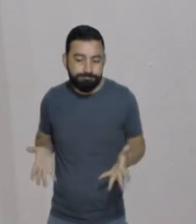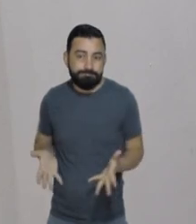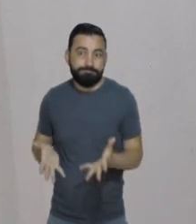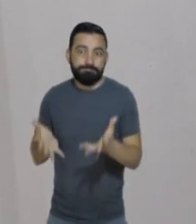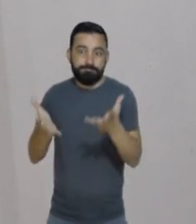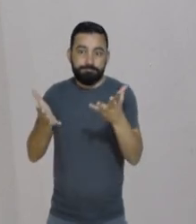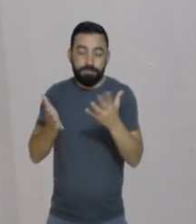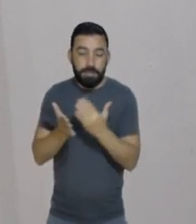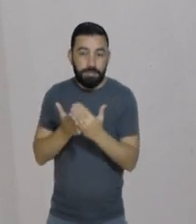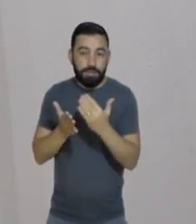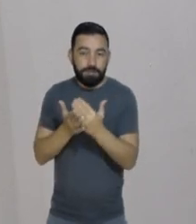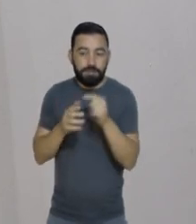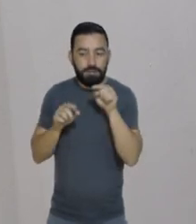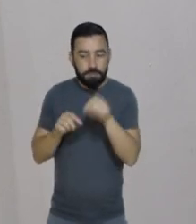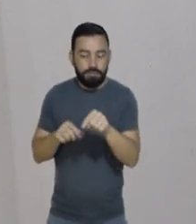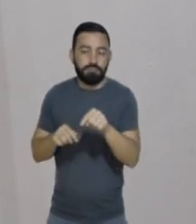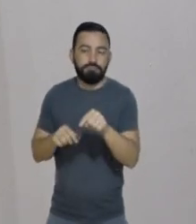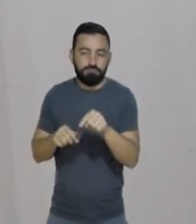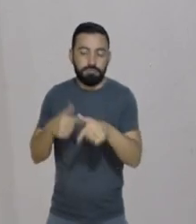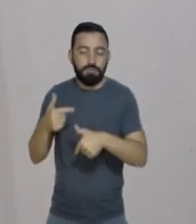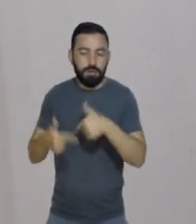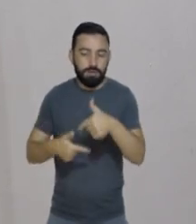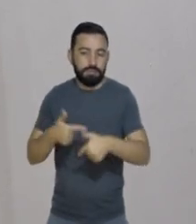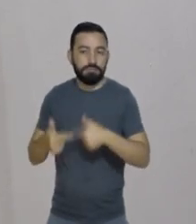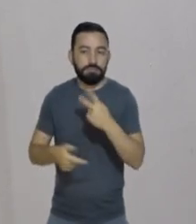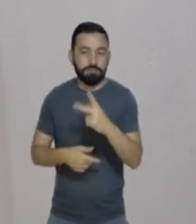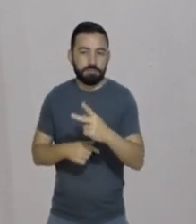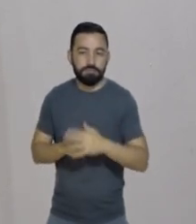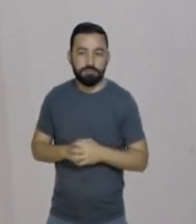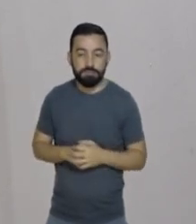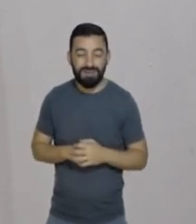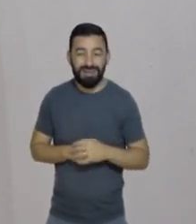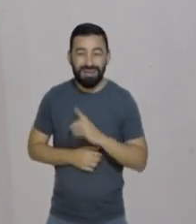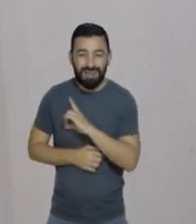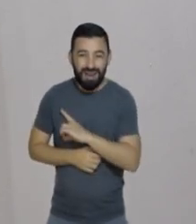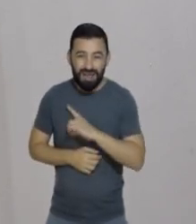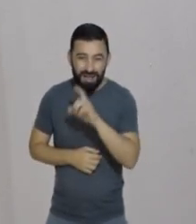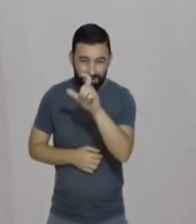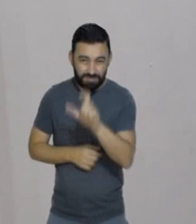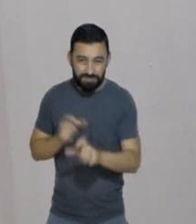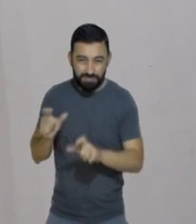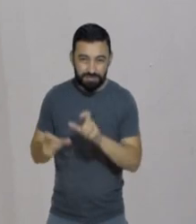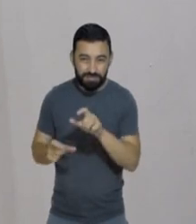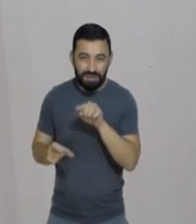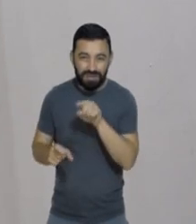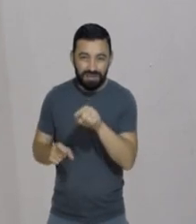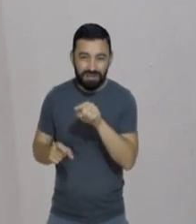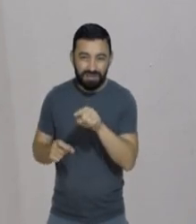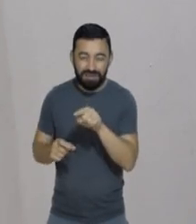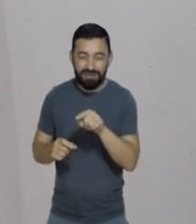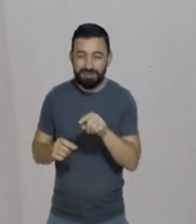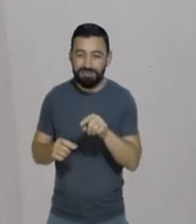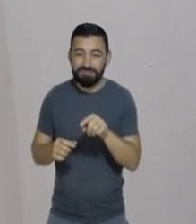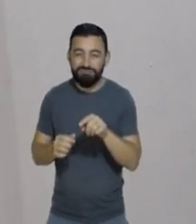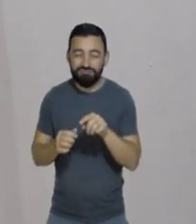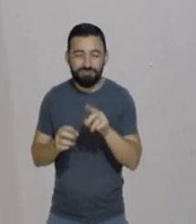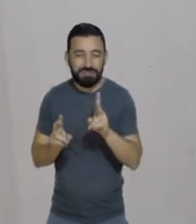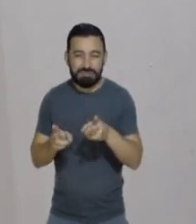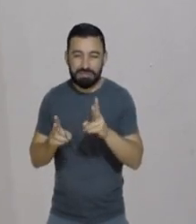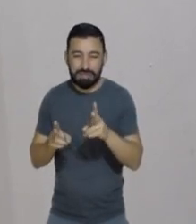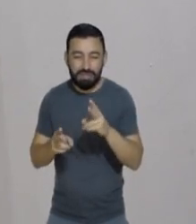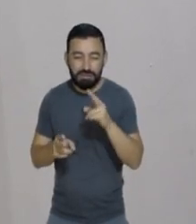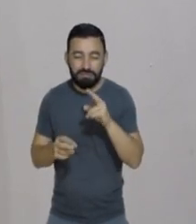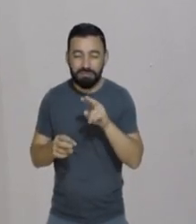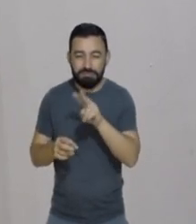a sua função. O delegado de polícia convive com as mazelas da sociedade.